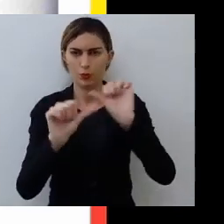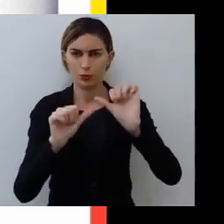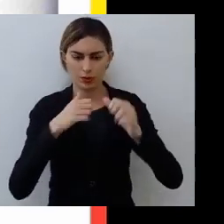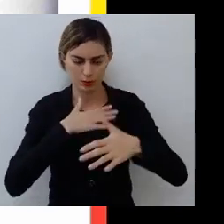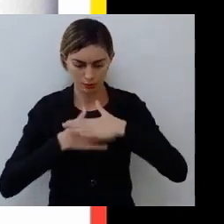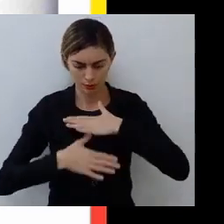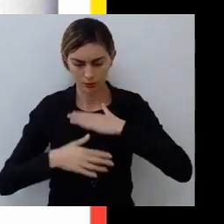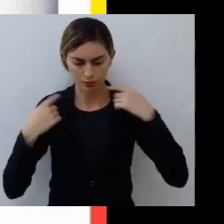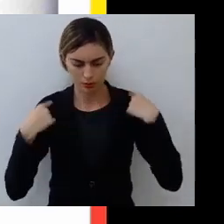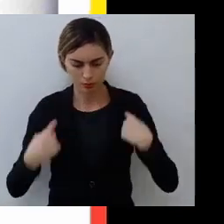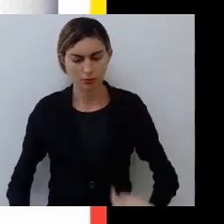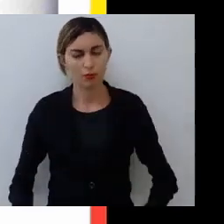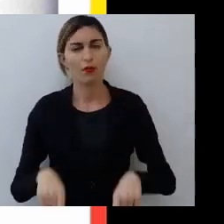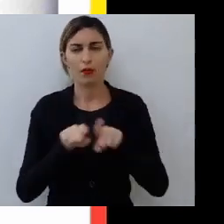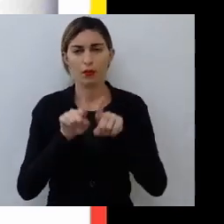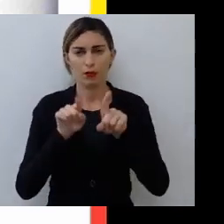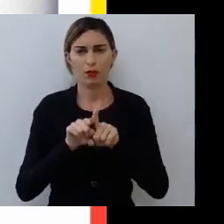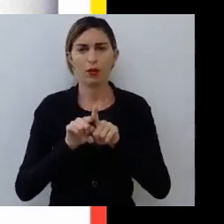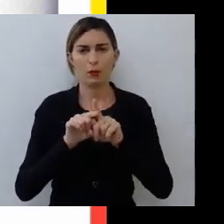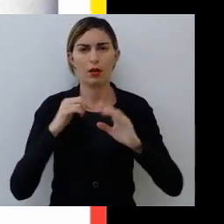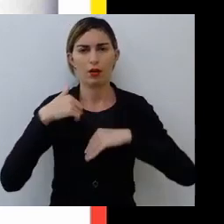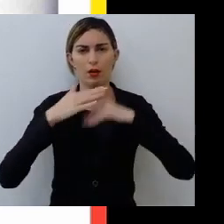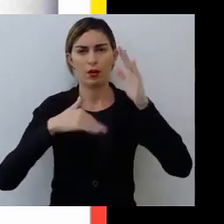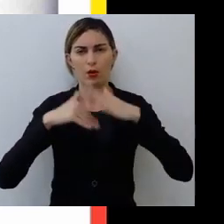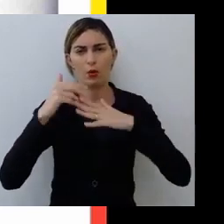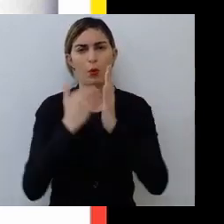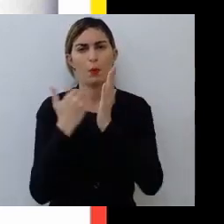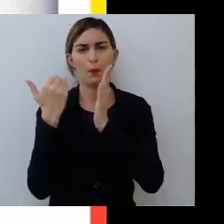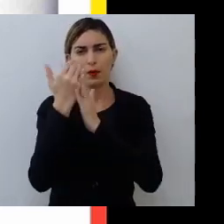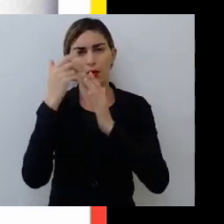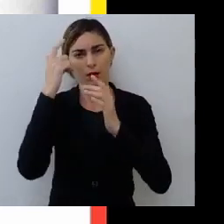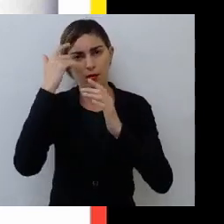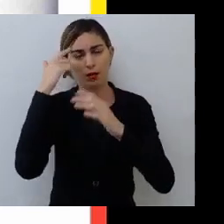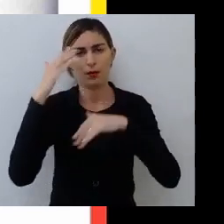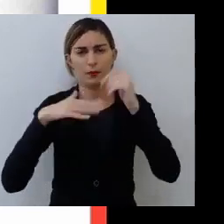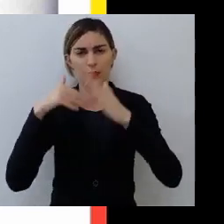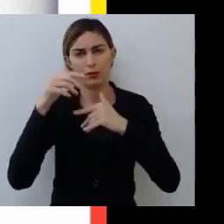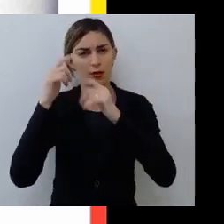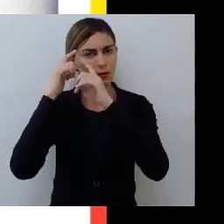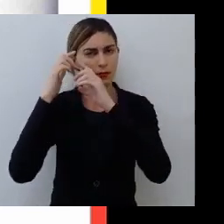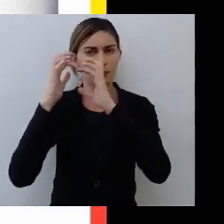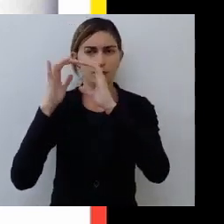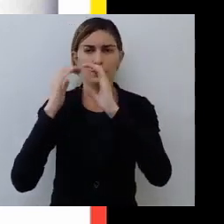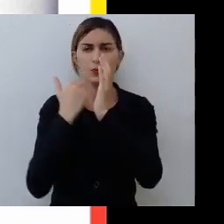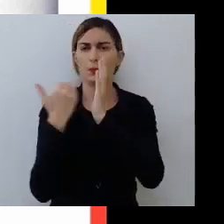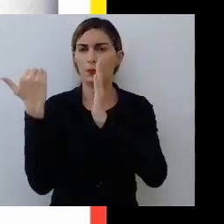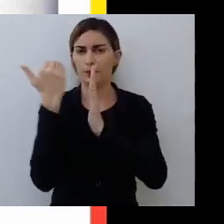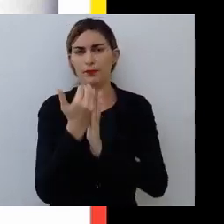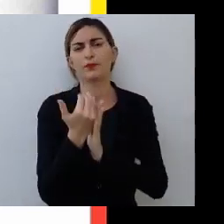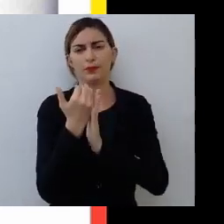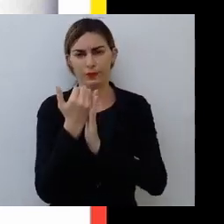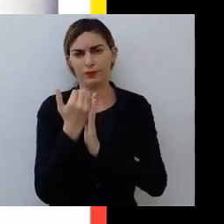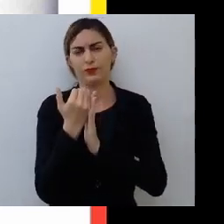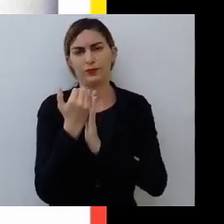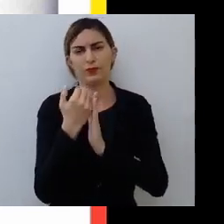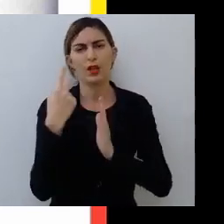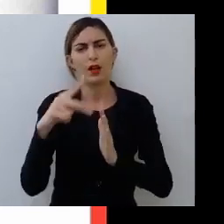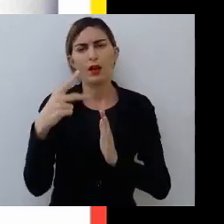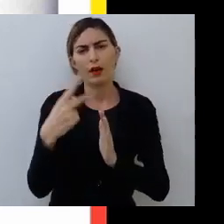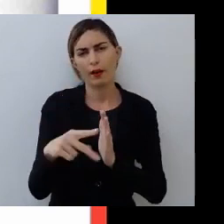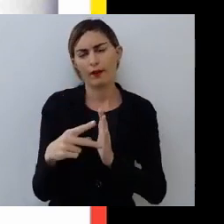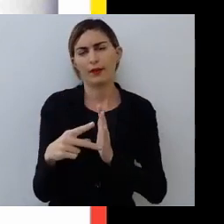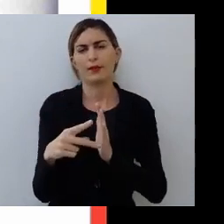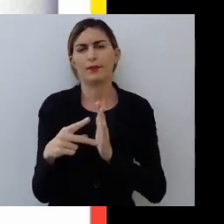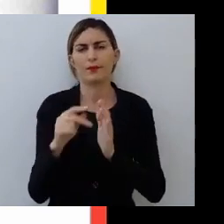físicas, nós também ampliamos a nossa capacidade cerebral. Esse aumento de capacidade cerebral, ele